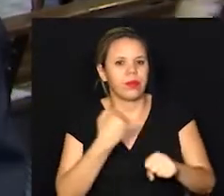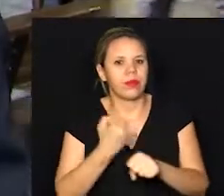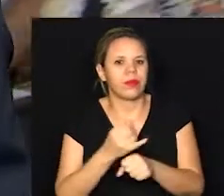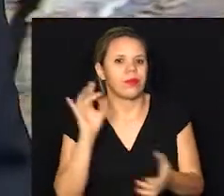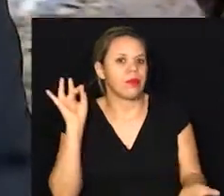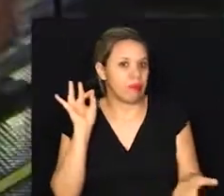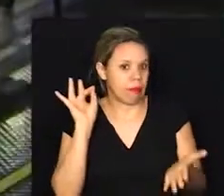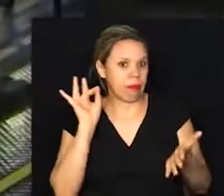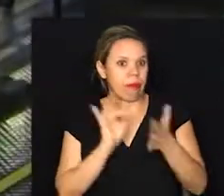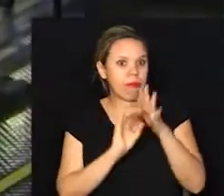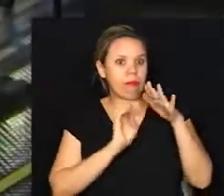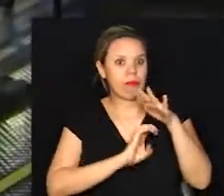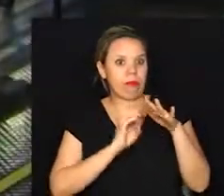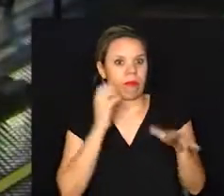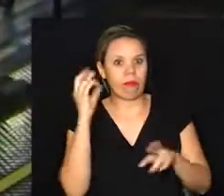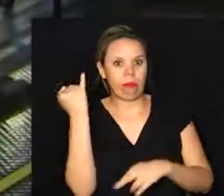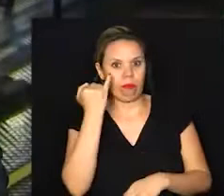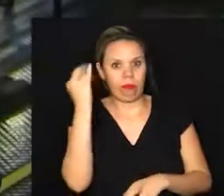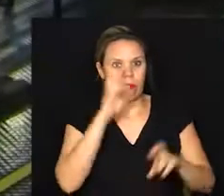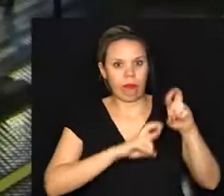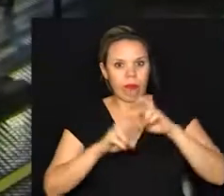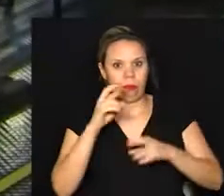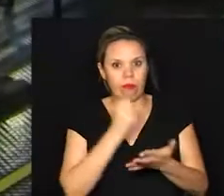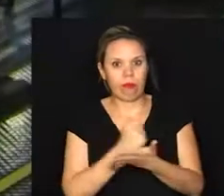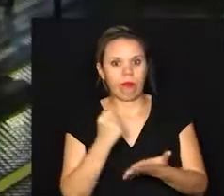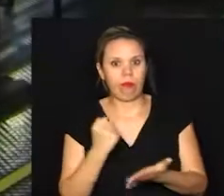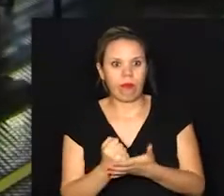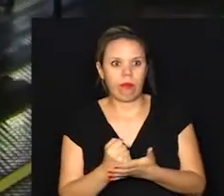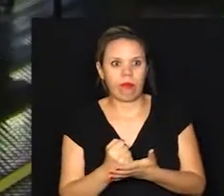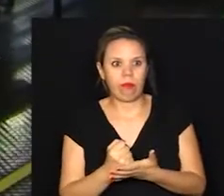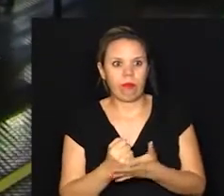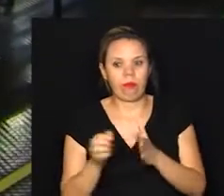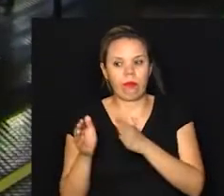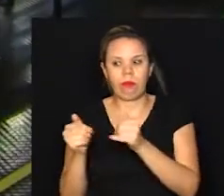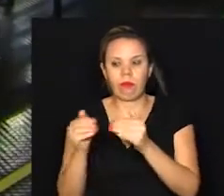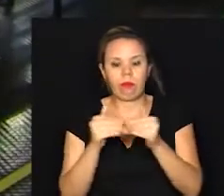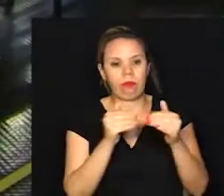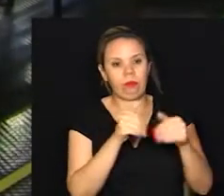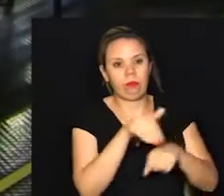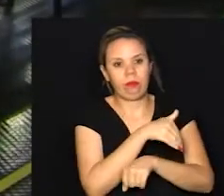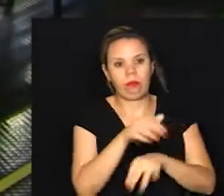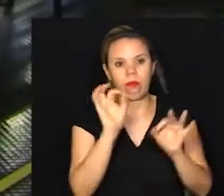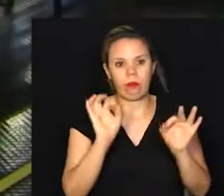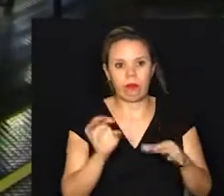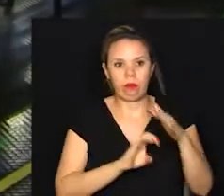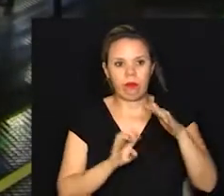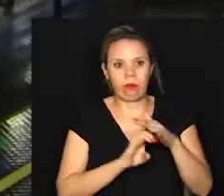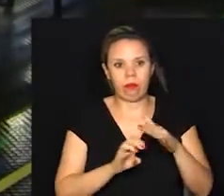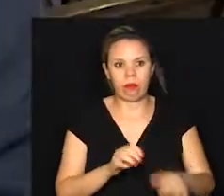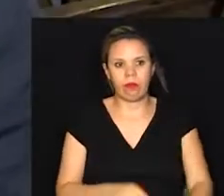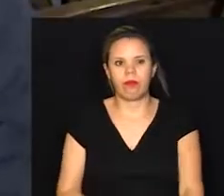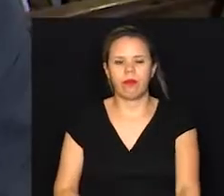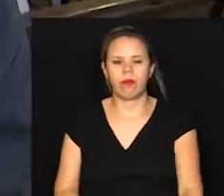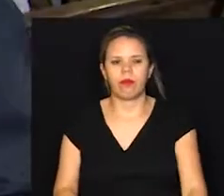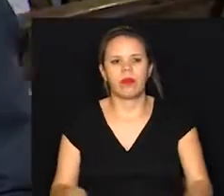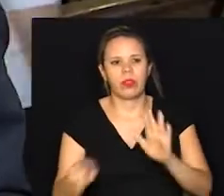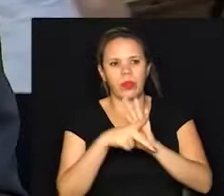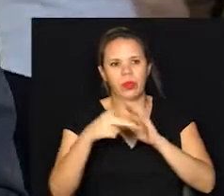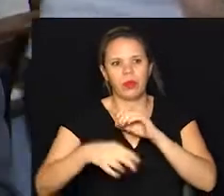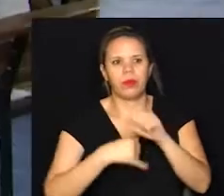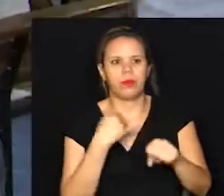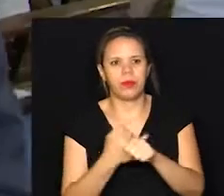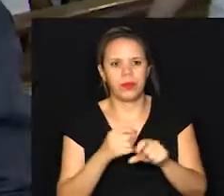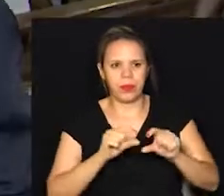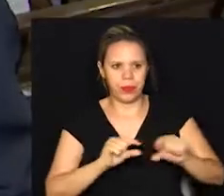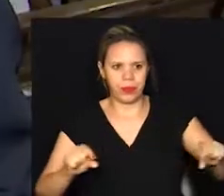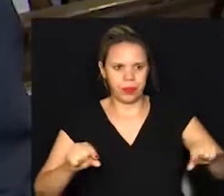site oficial. É importante que ele verifique no contrato, nos pedidos, o endereço correto da empresa. O próprio site,